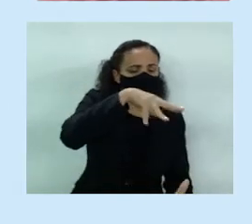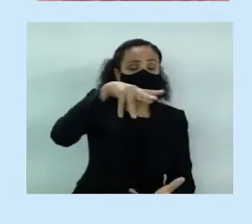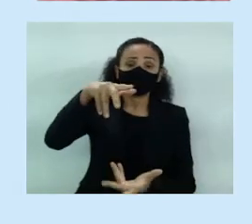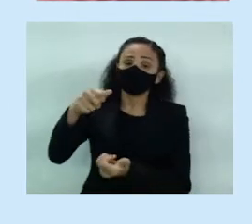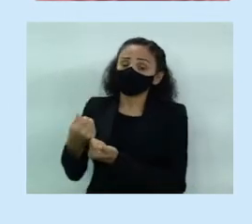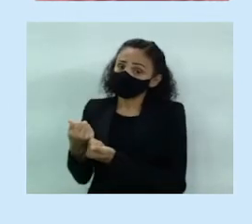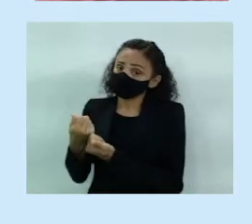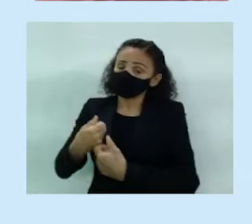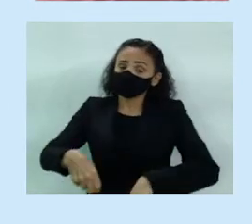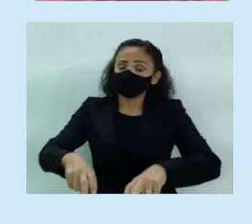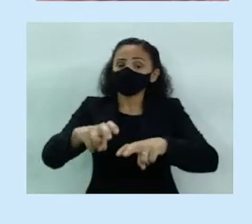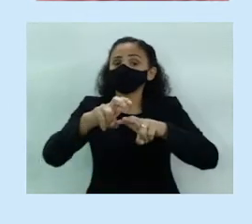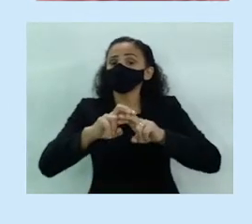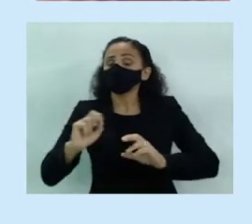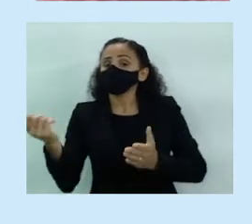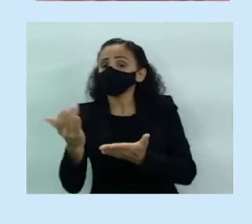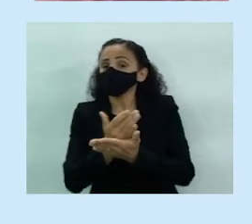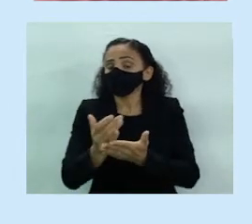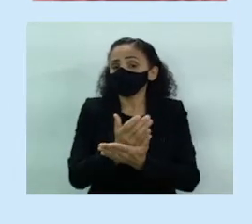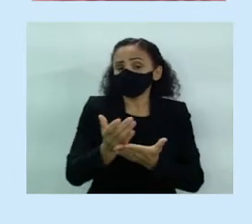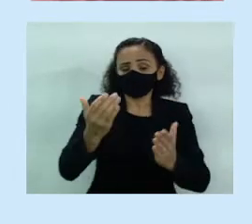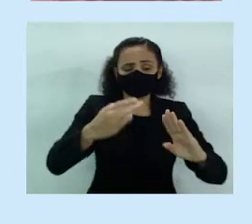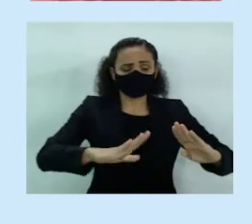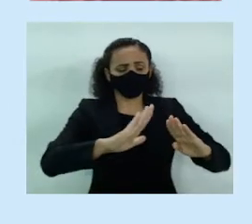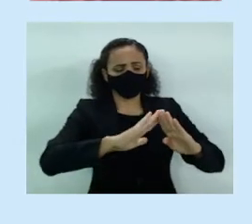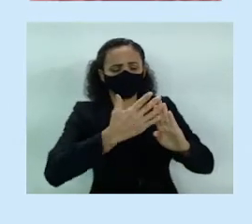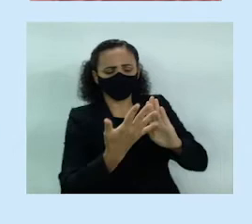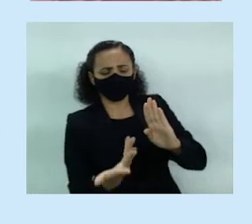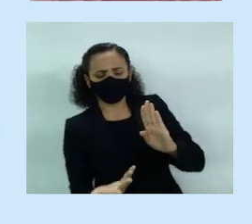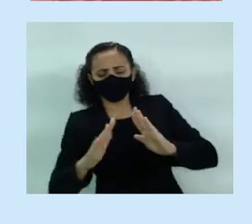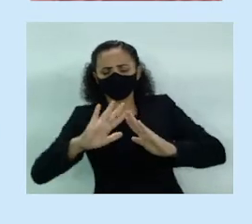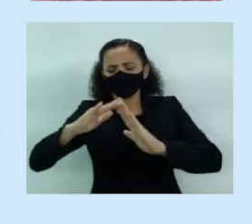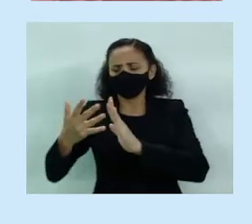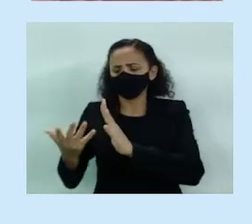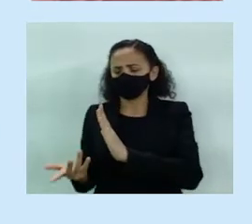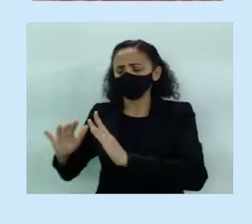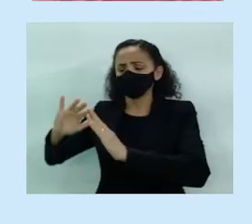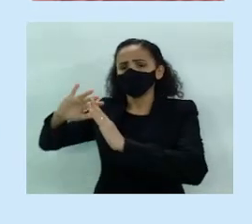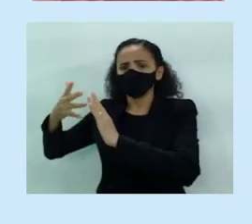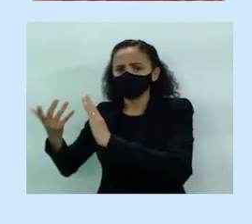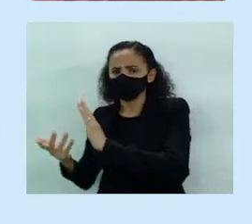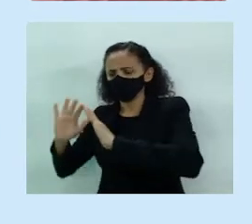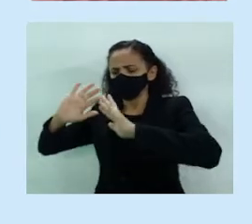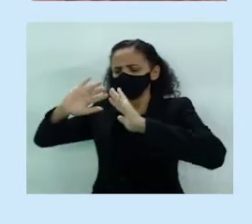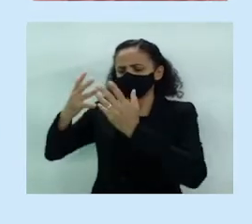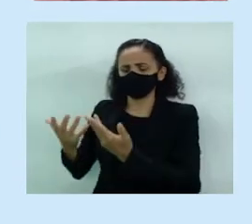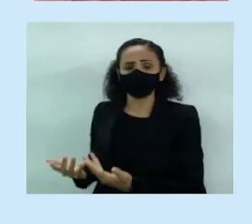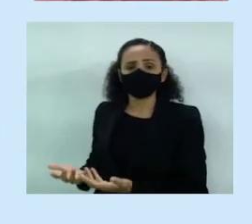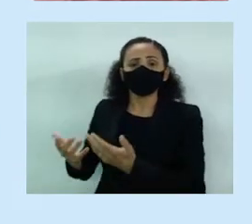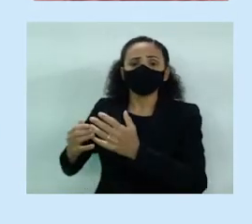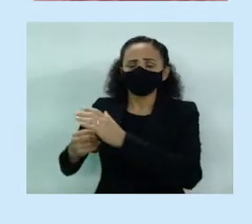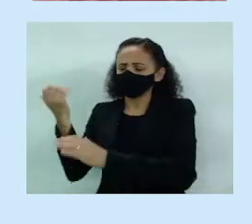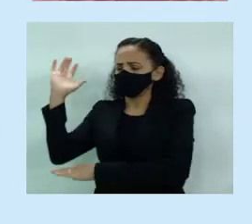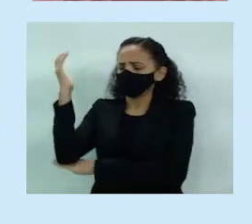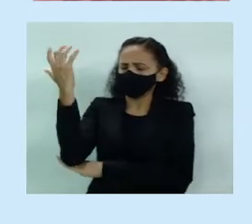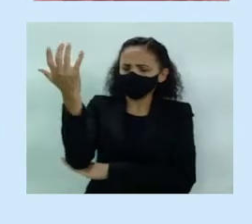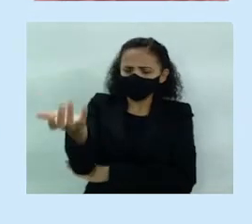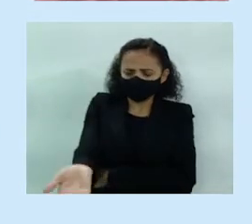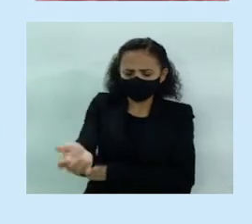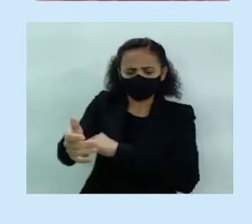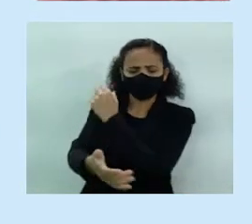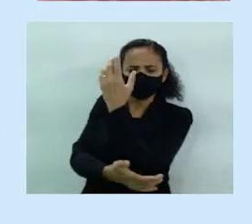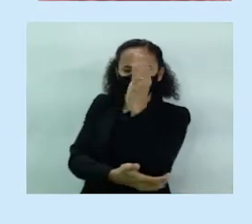arrasando cidades, né, derrubando casas, causando o desmatamento,